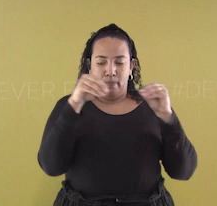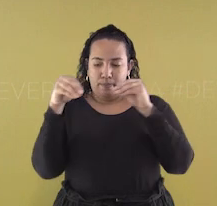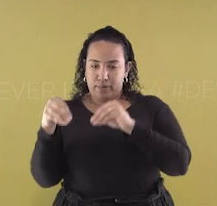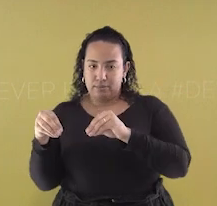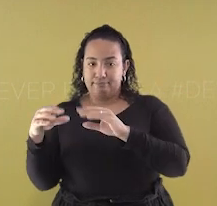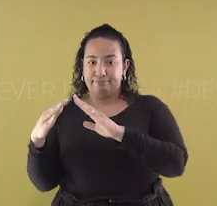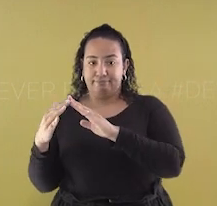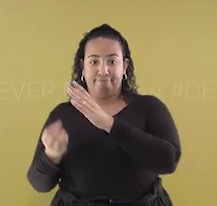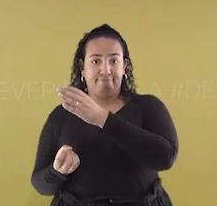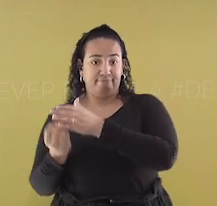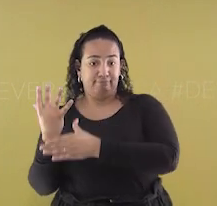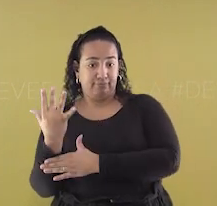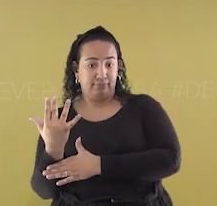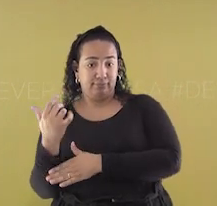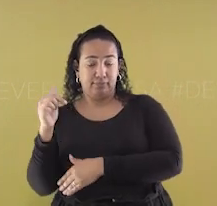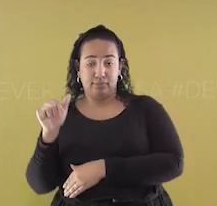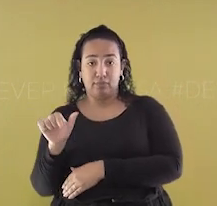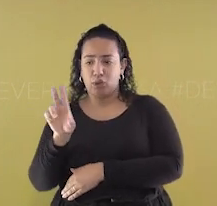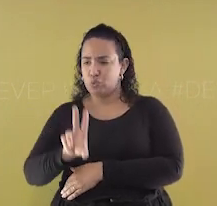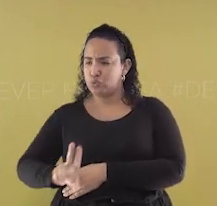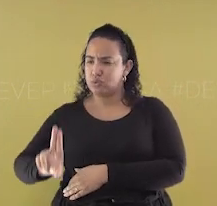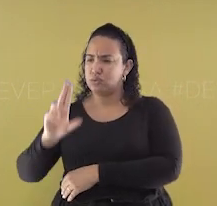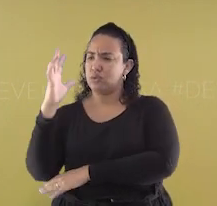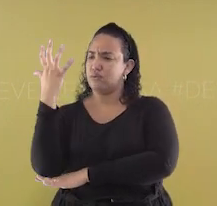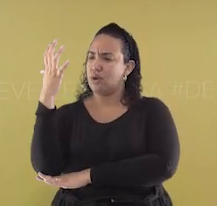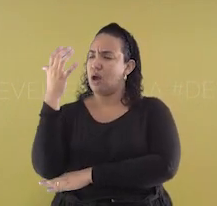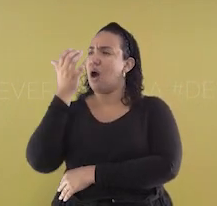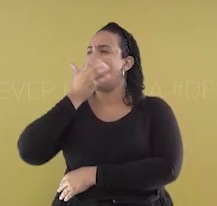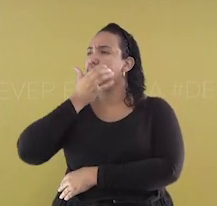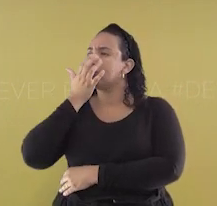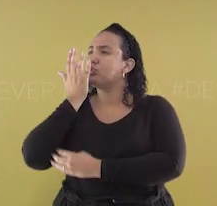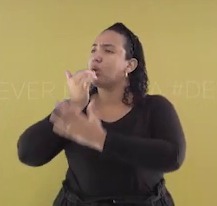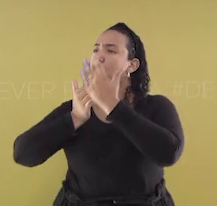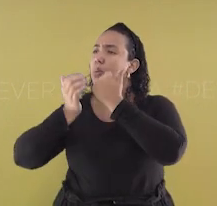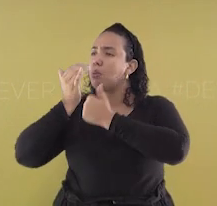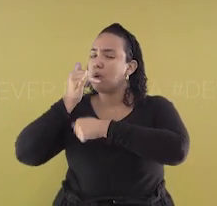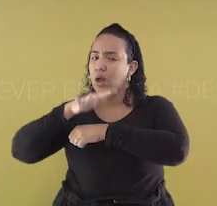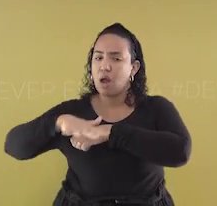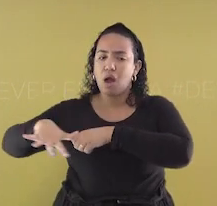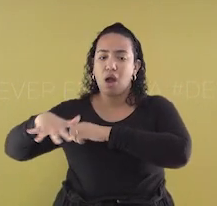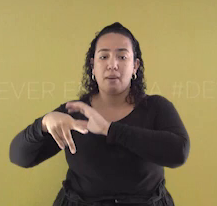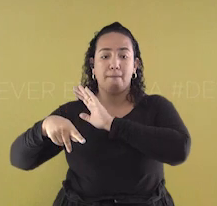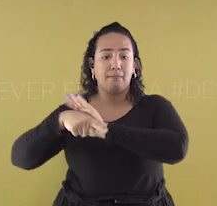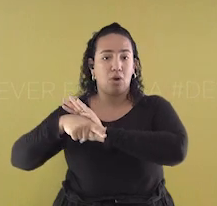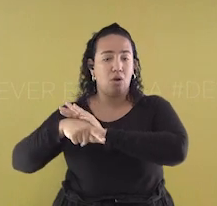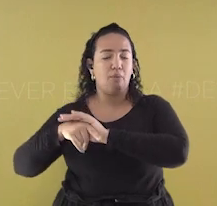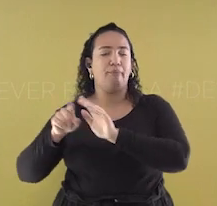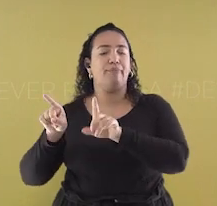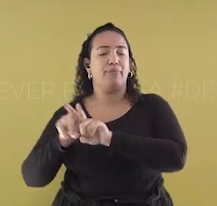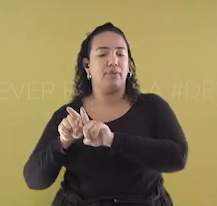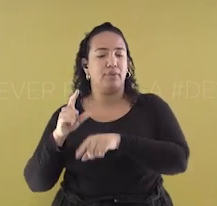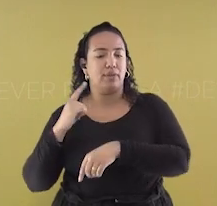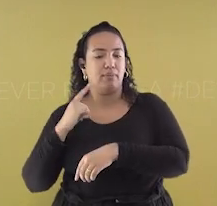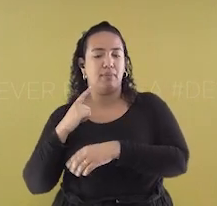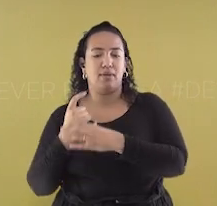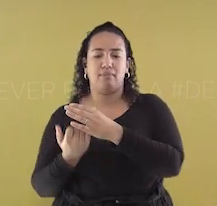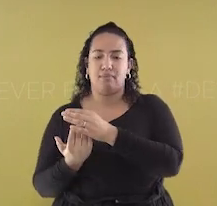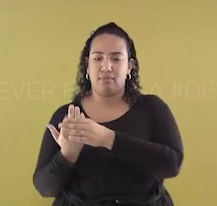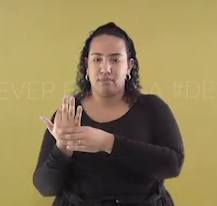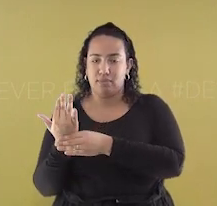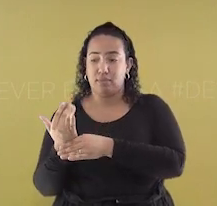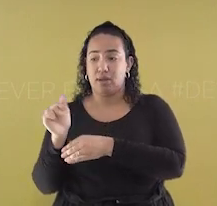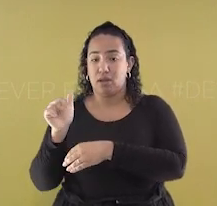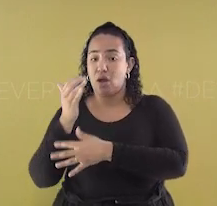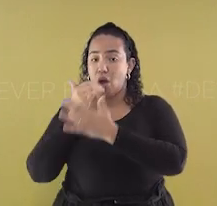casinha. E aí lá onde estava sua casinha, ele comia as coisas que tinham naquele lugar. Tinha frutinhas, tinha